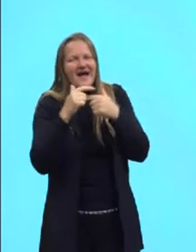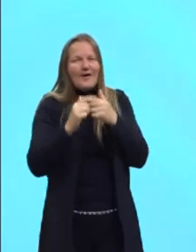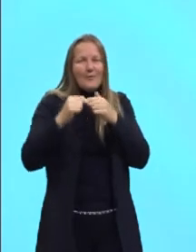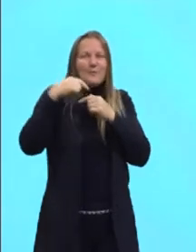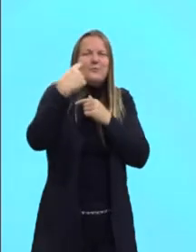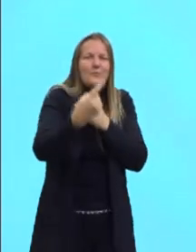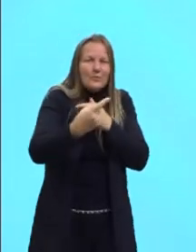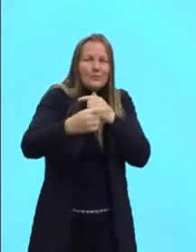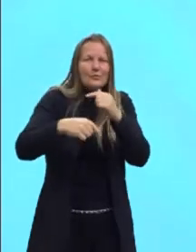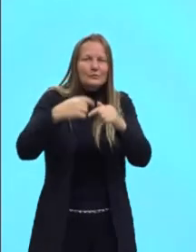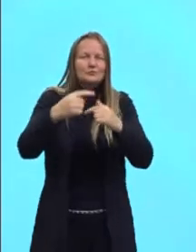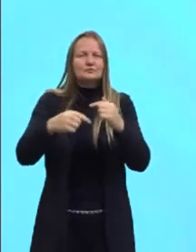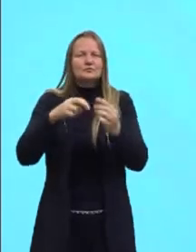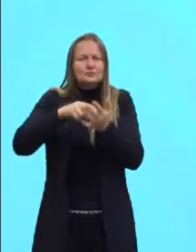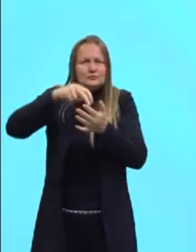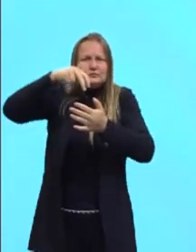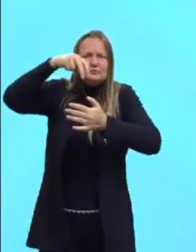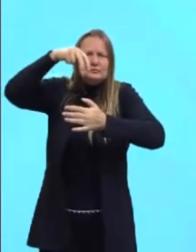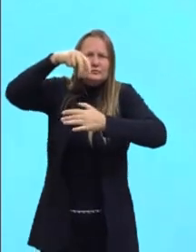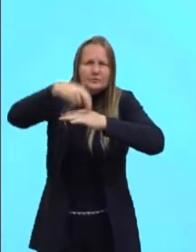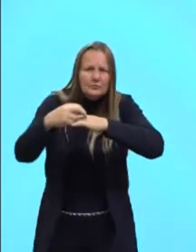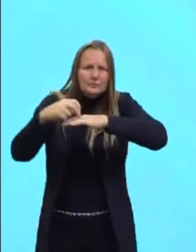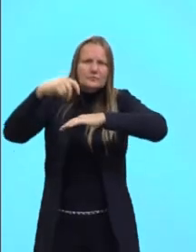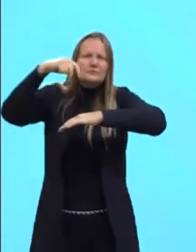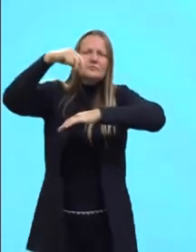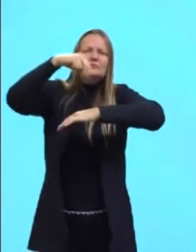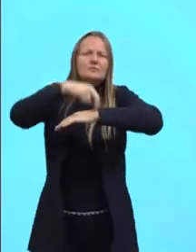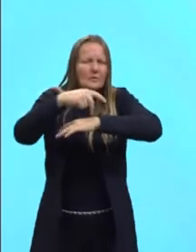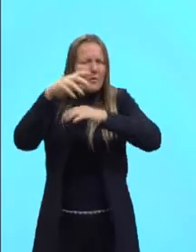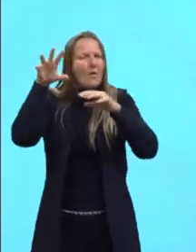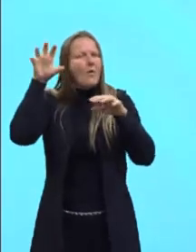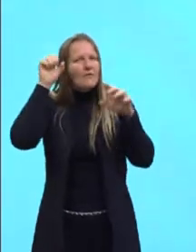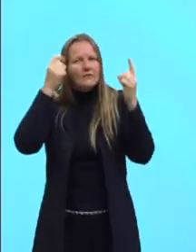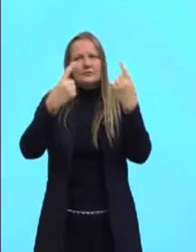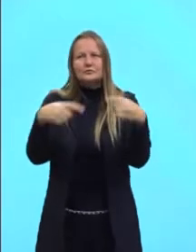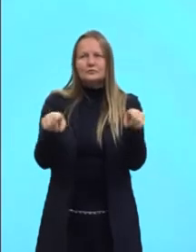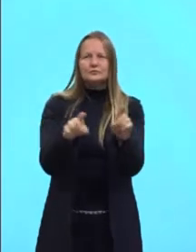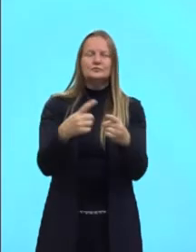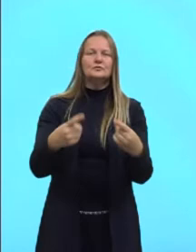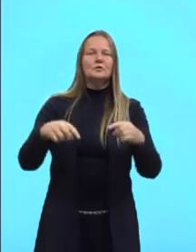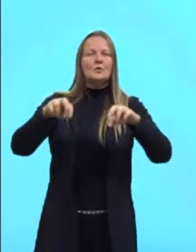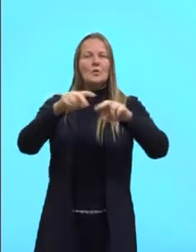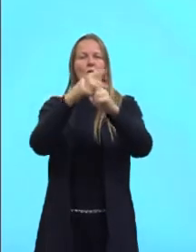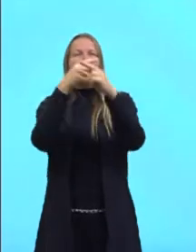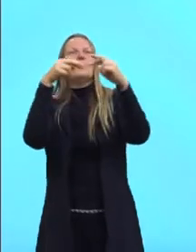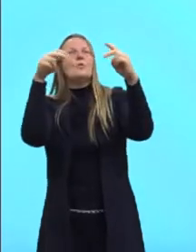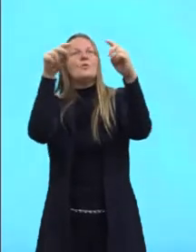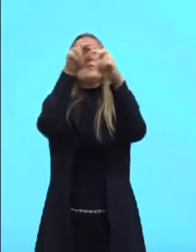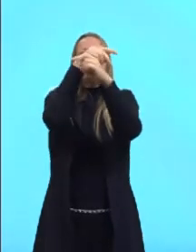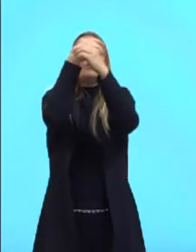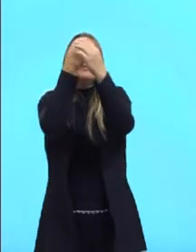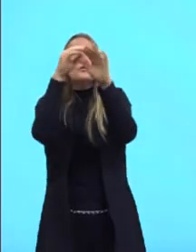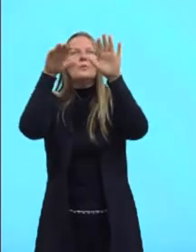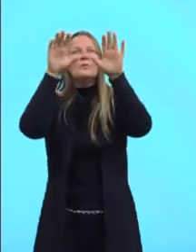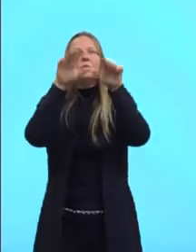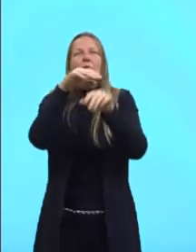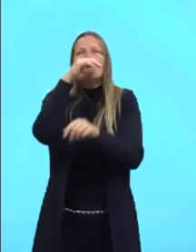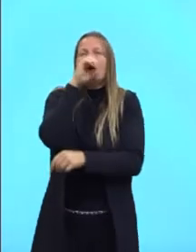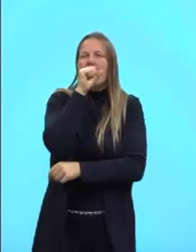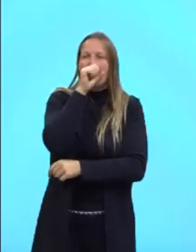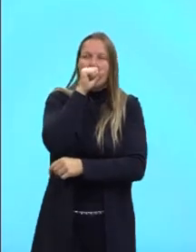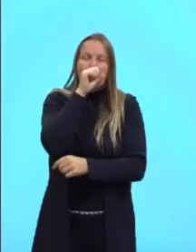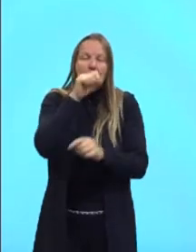cima e tropeçou no céu como se ouvisse música e flutuou no ar como se fosse sábado